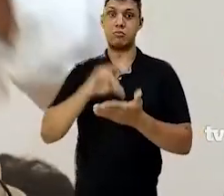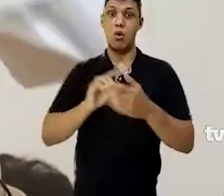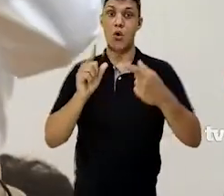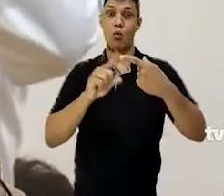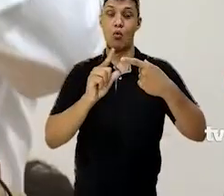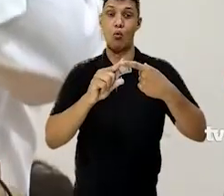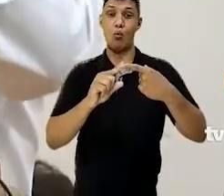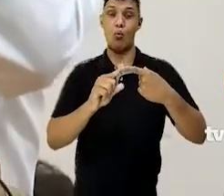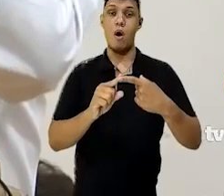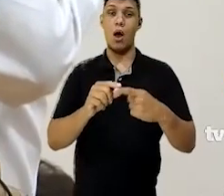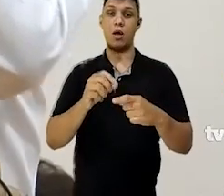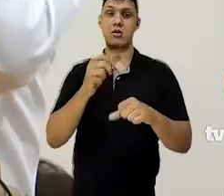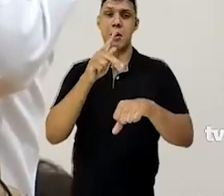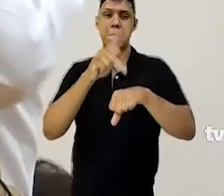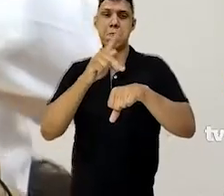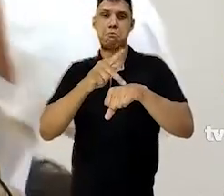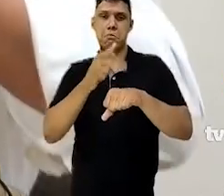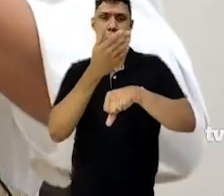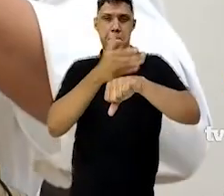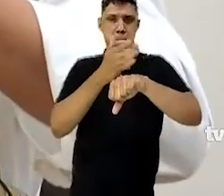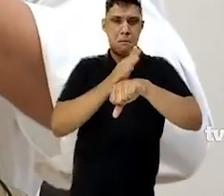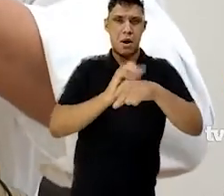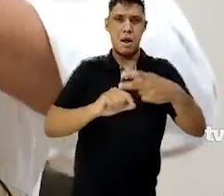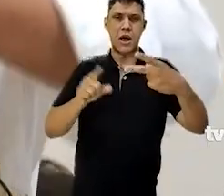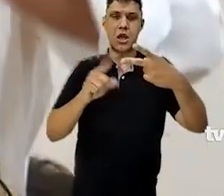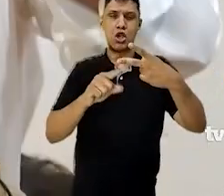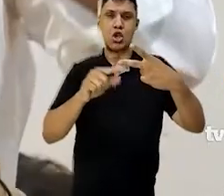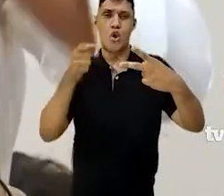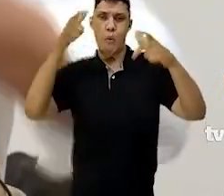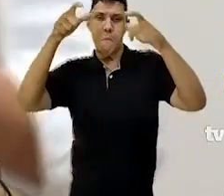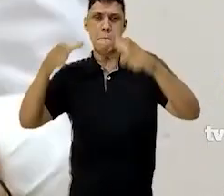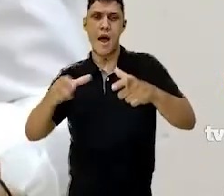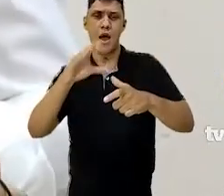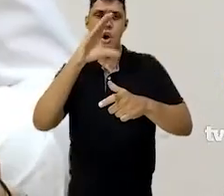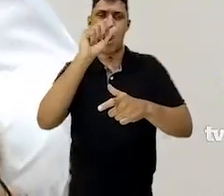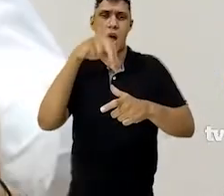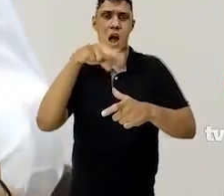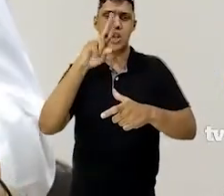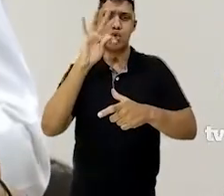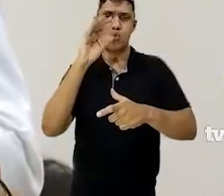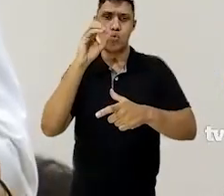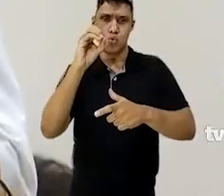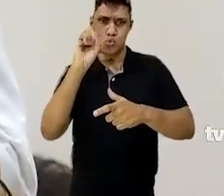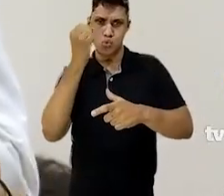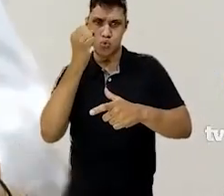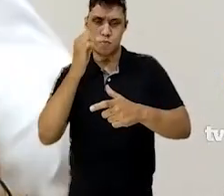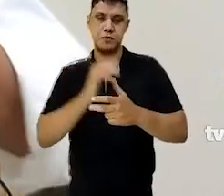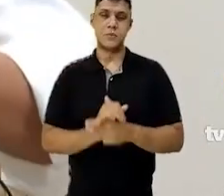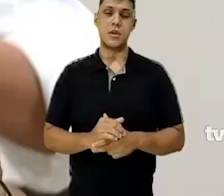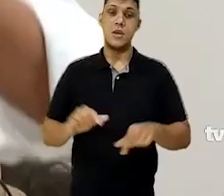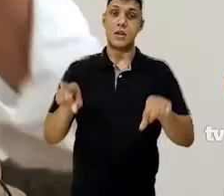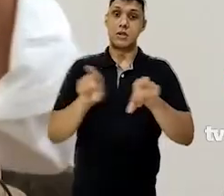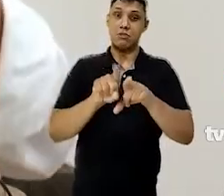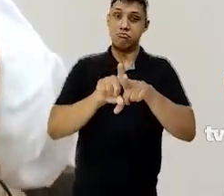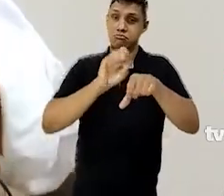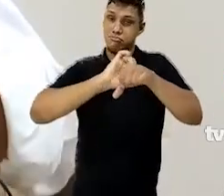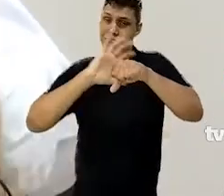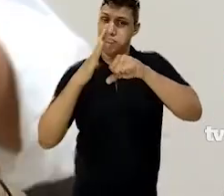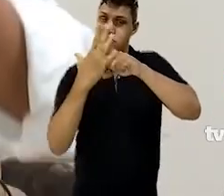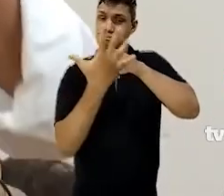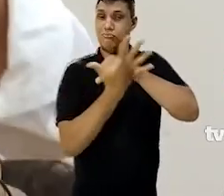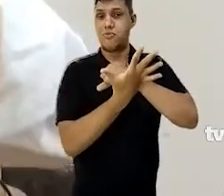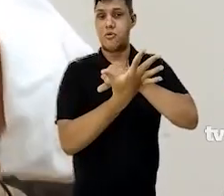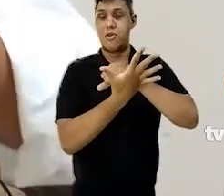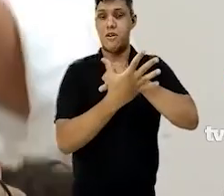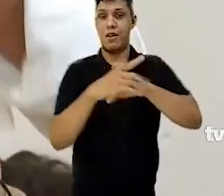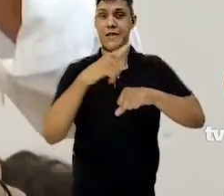Branco e outra no bairro Canuto e Filhos. Nessa pandemia, tivemos coragem e